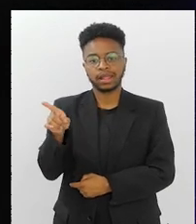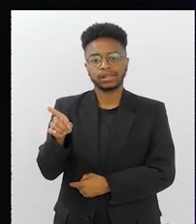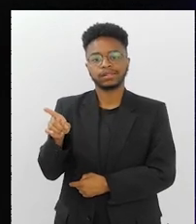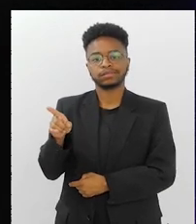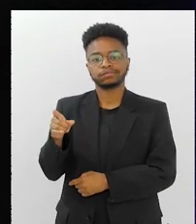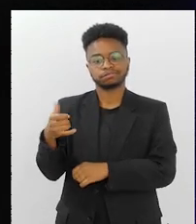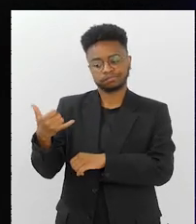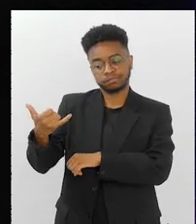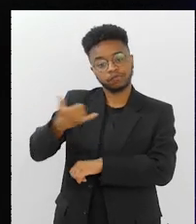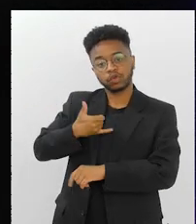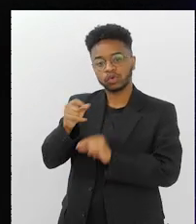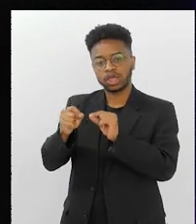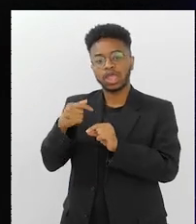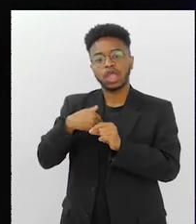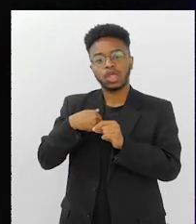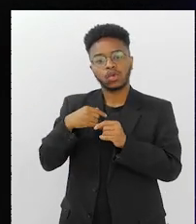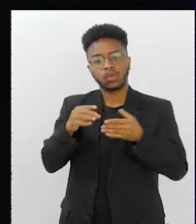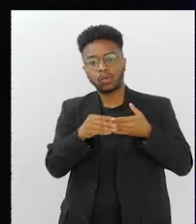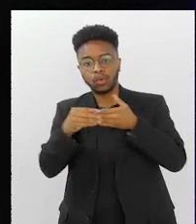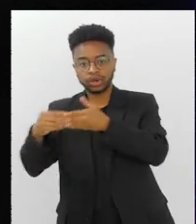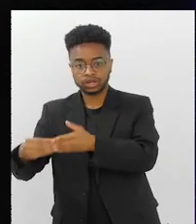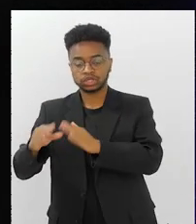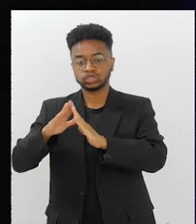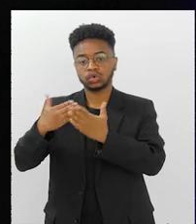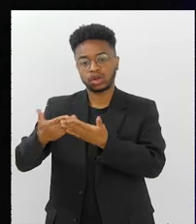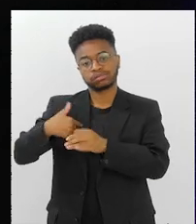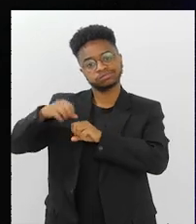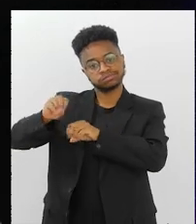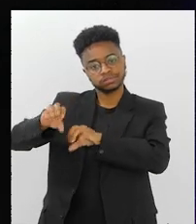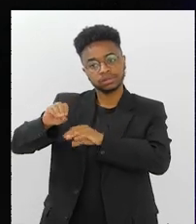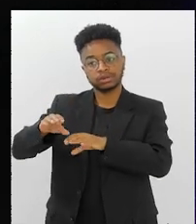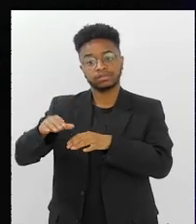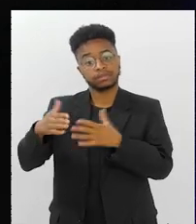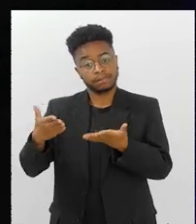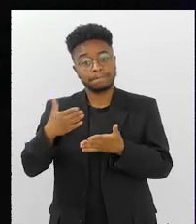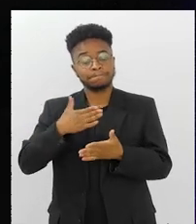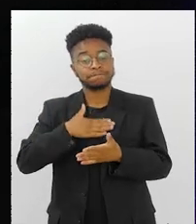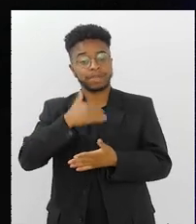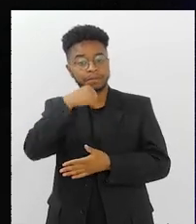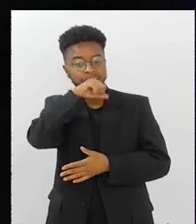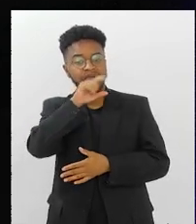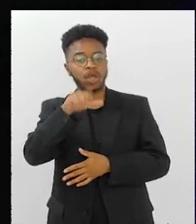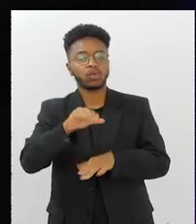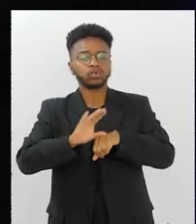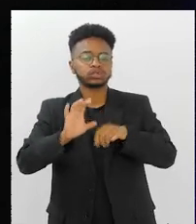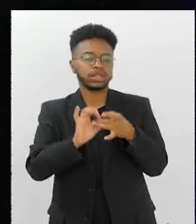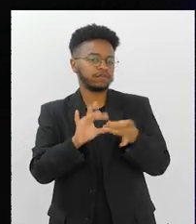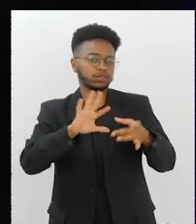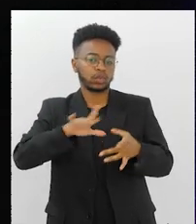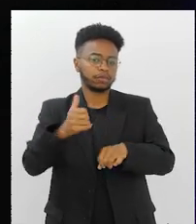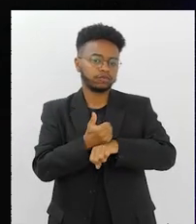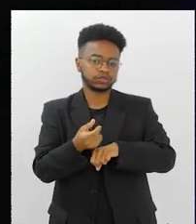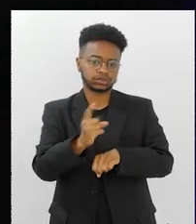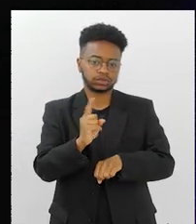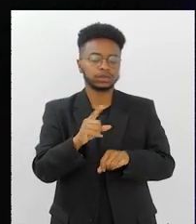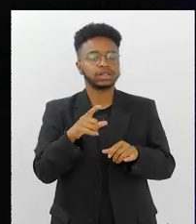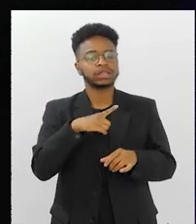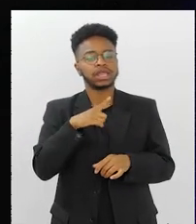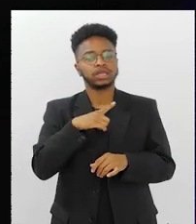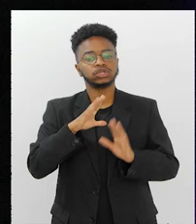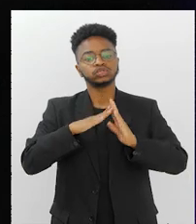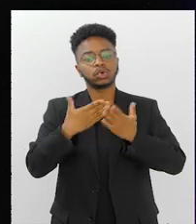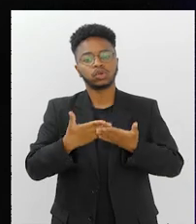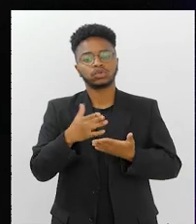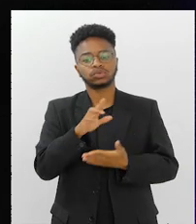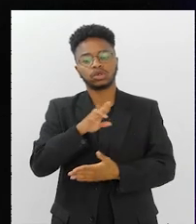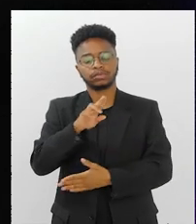ela virou para mim e falou eu vou te levar pra escola que eu dou aula uma escola técnica porque na escola da minha mãe era um curso livre não era uma uma escola profissional Jardim de escola tia Paula que